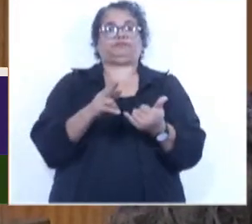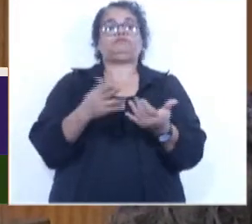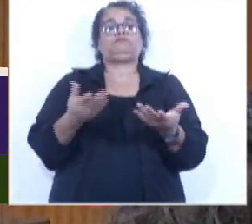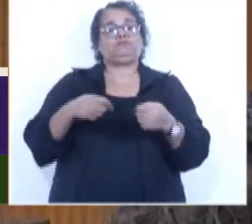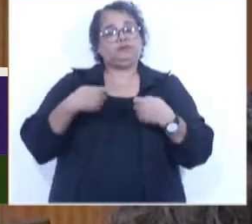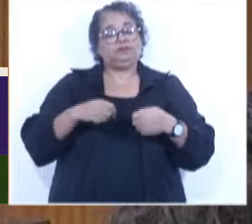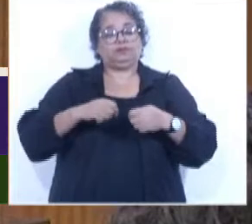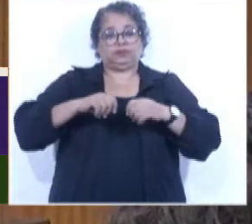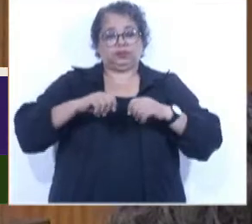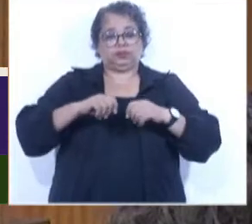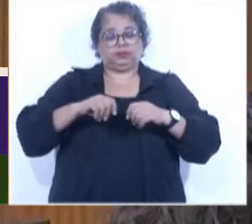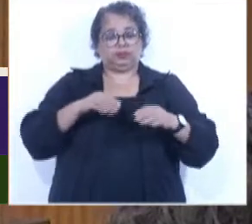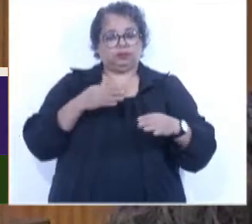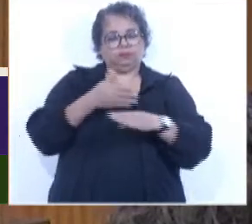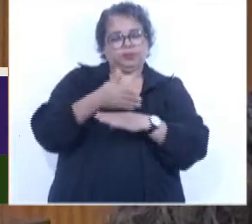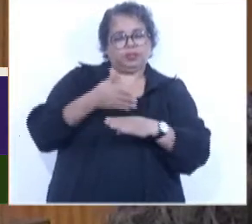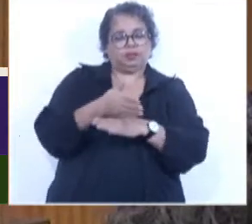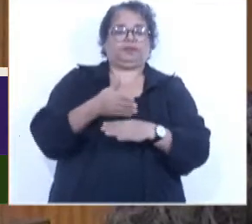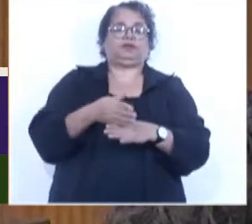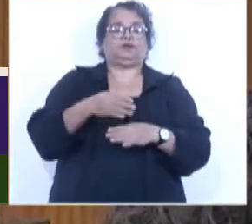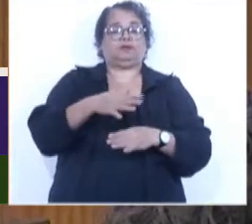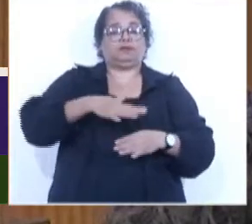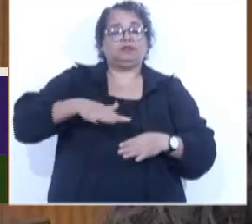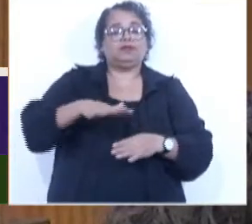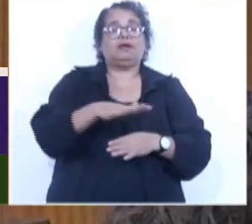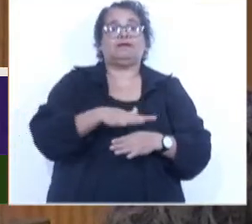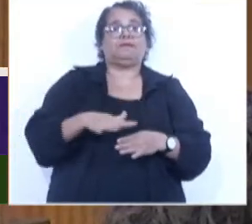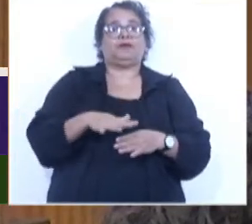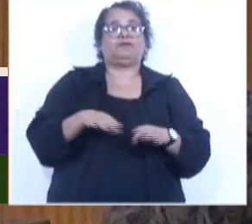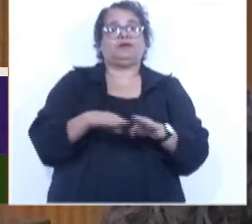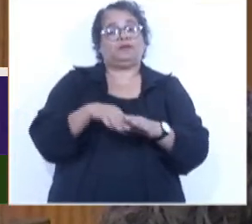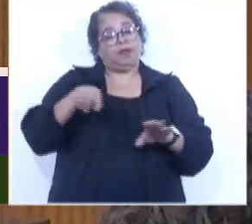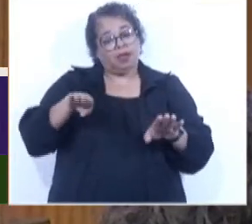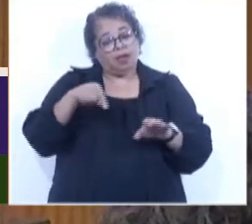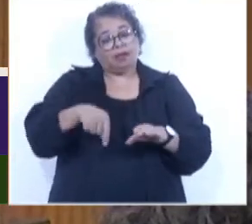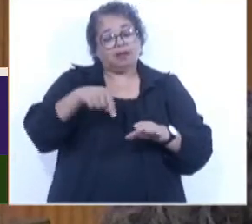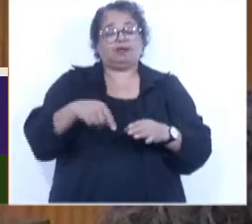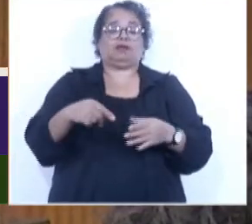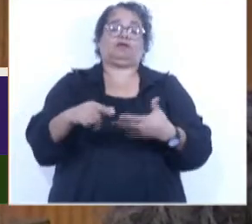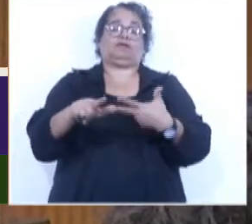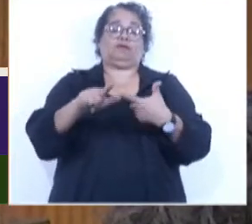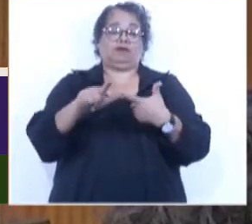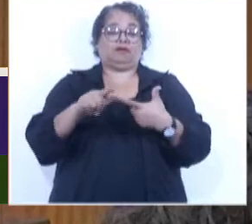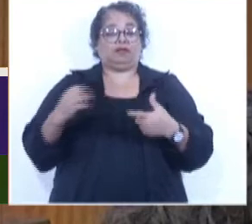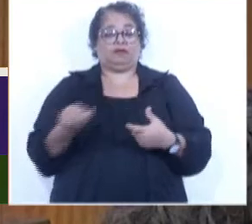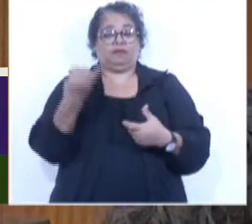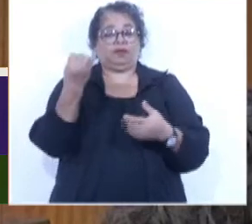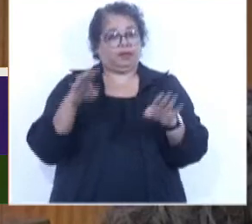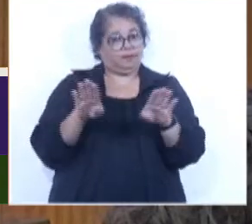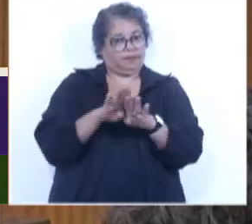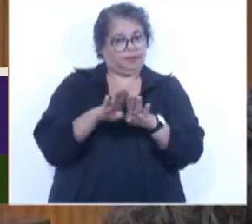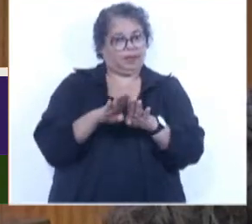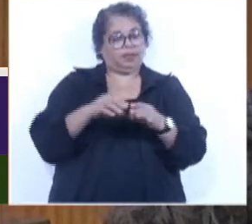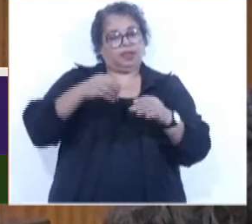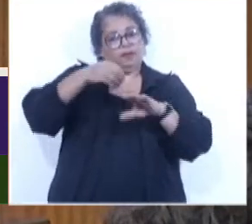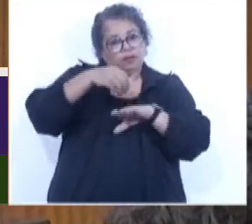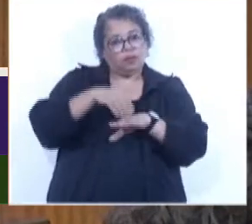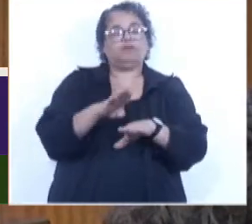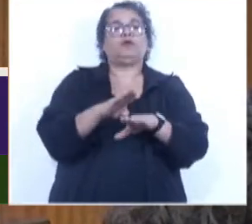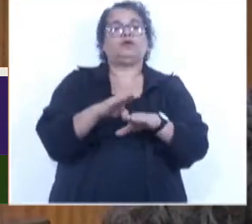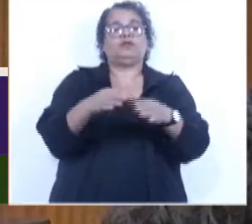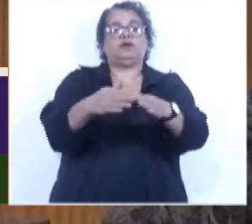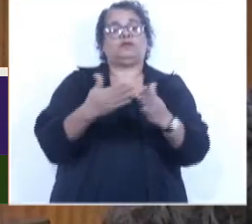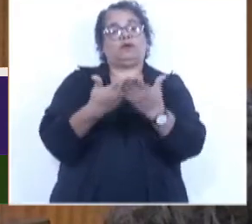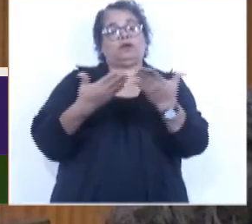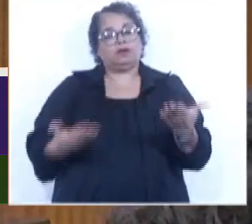participação da comunidade local interessado desde nós o legislativo é muito importante também eu tô encaminhando um requerimento para que seja dada a maior